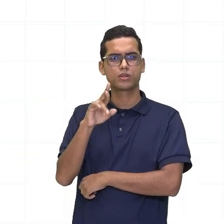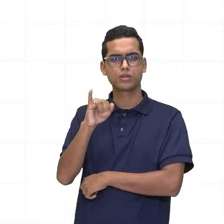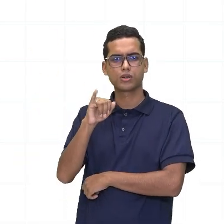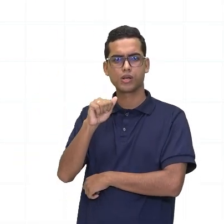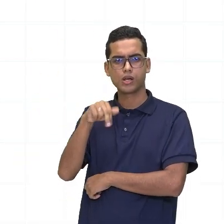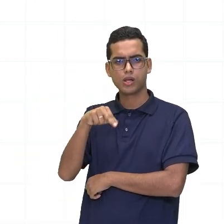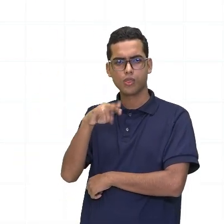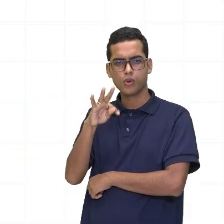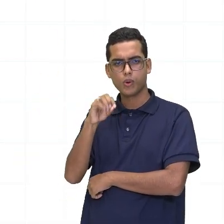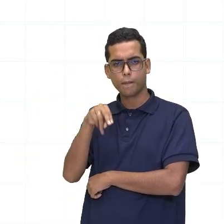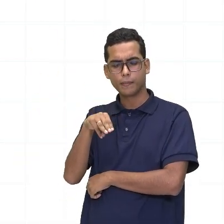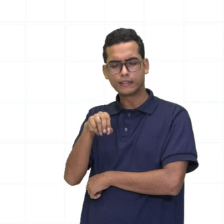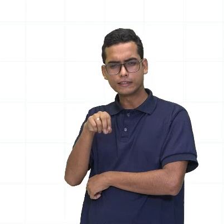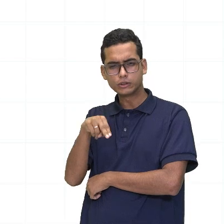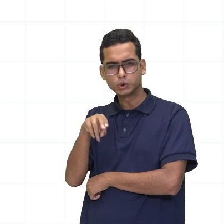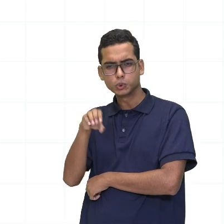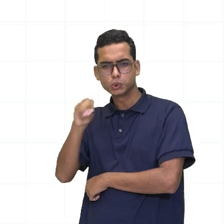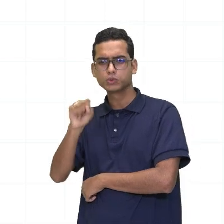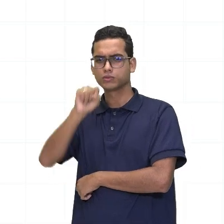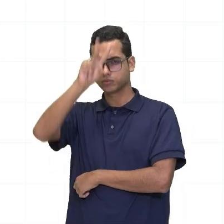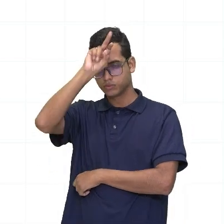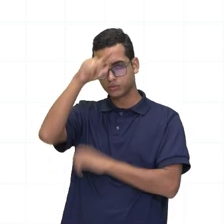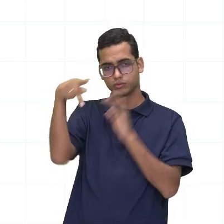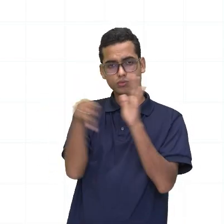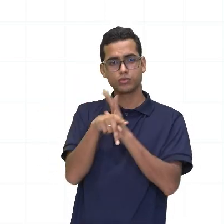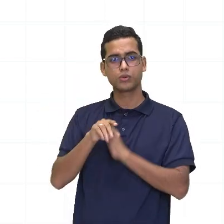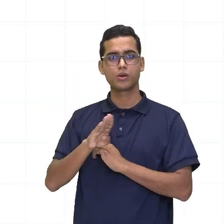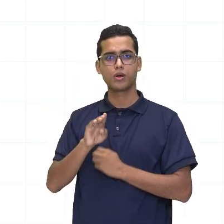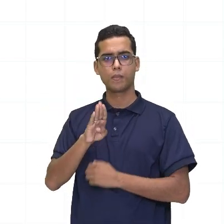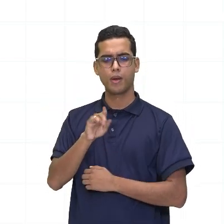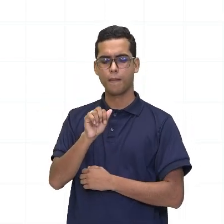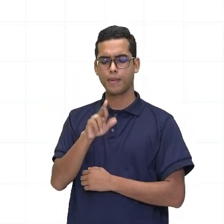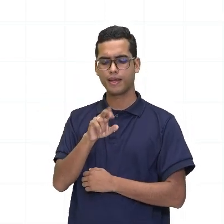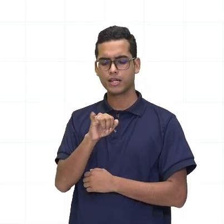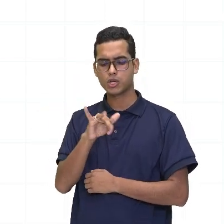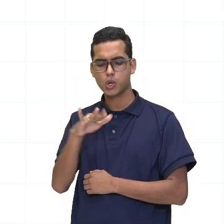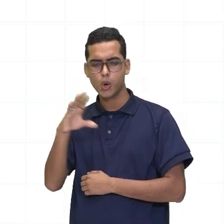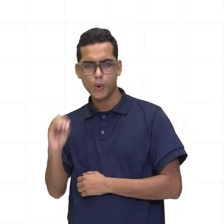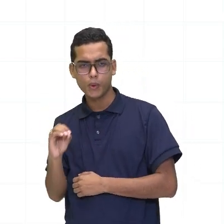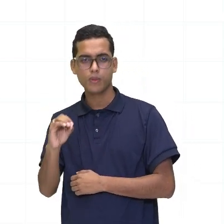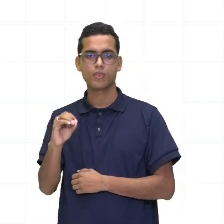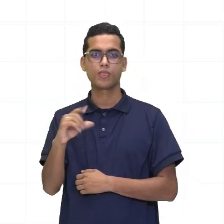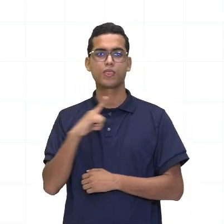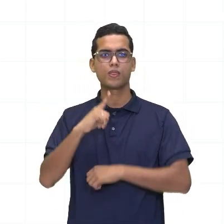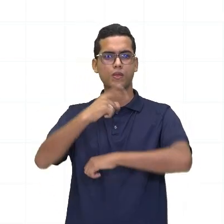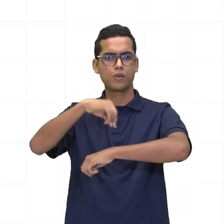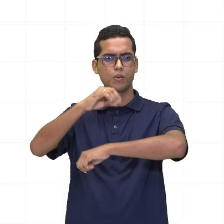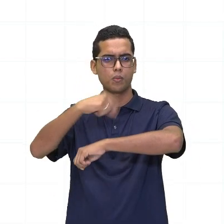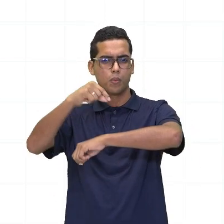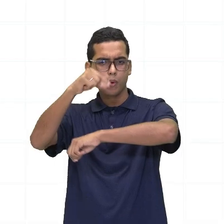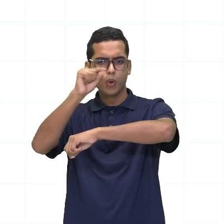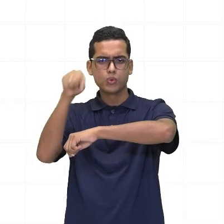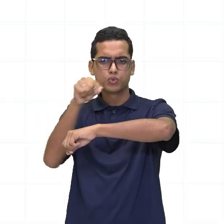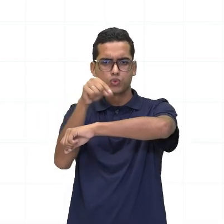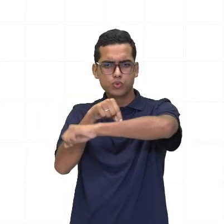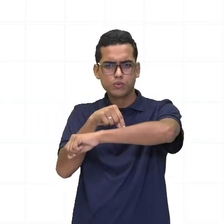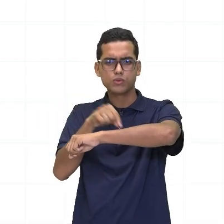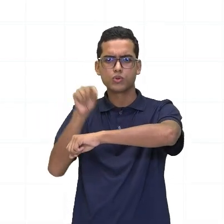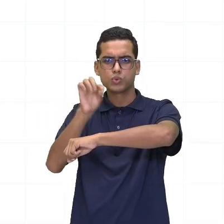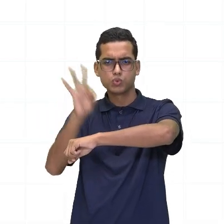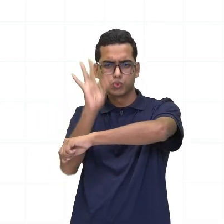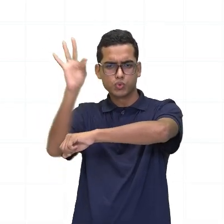inseto, conhecido também como barbeiro. Ele transmite o tripanossoma, que é, então,